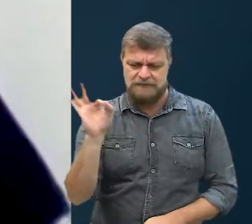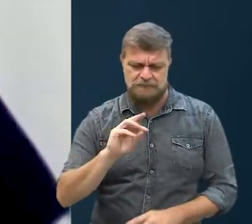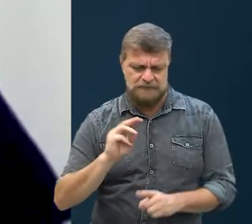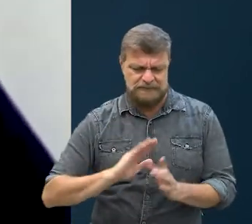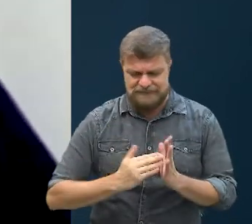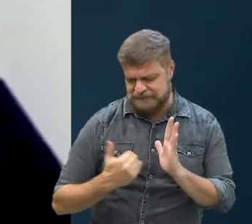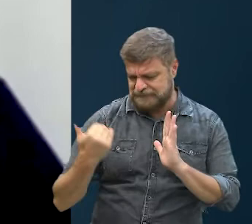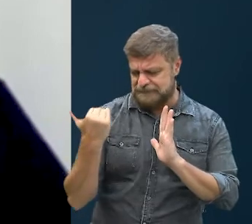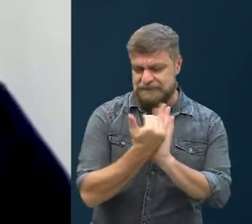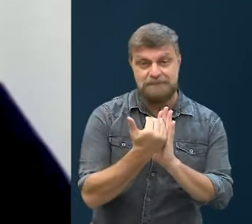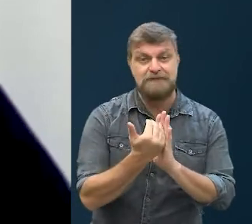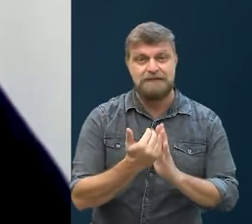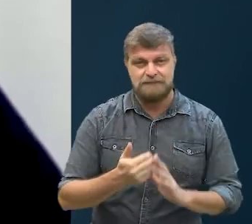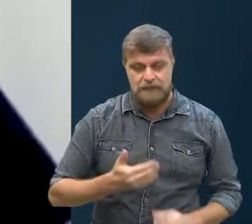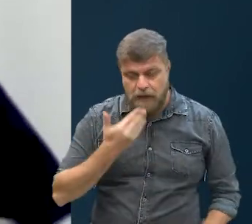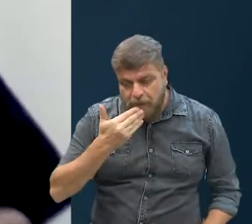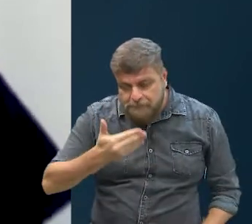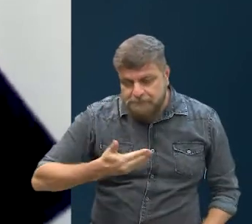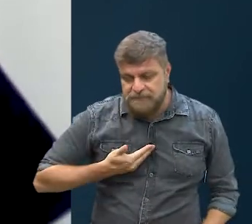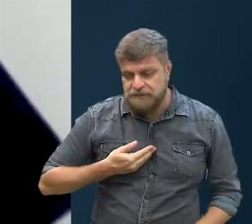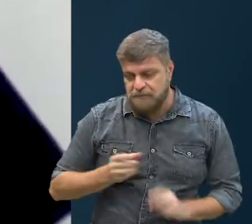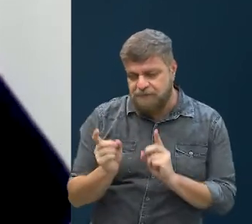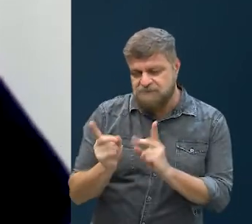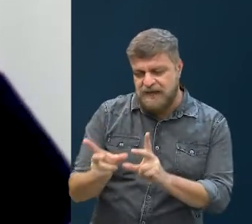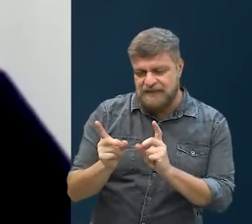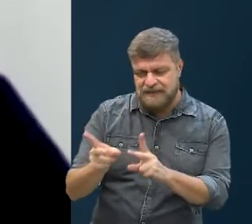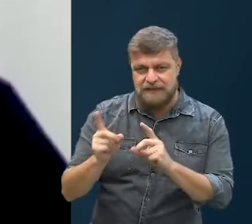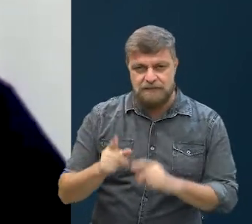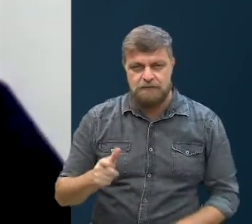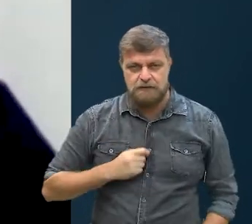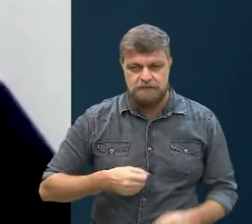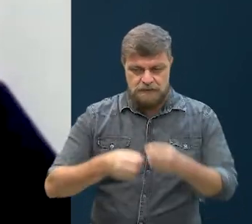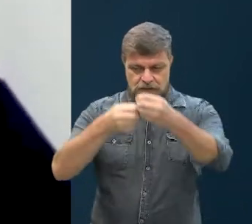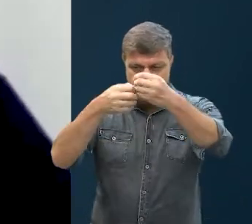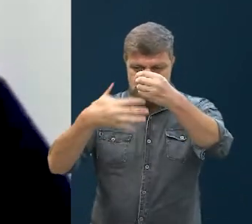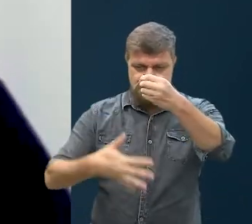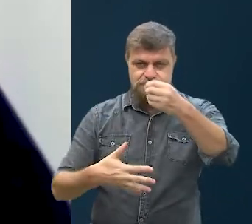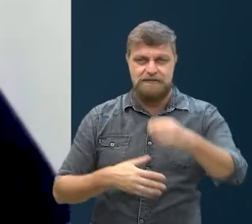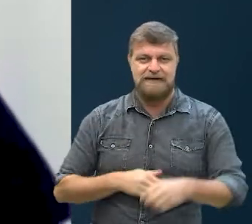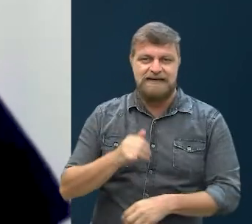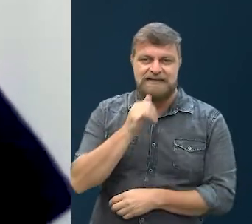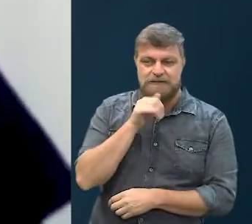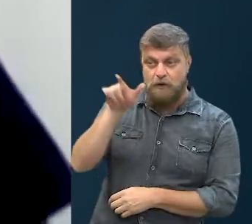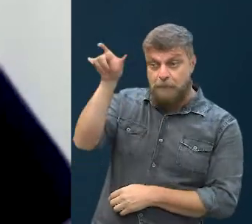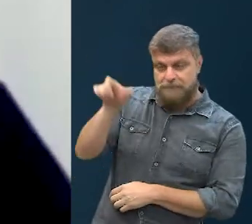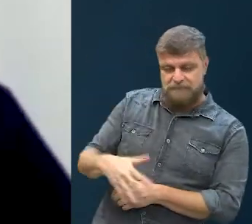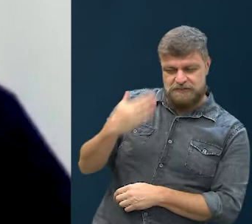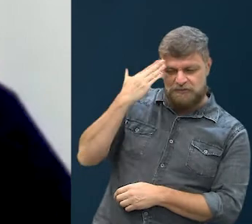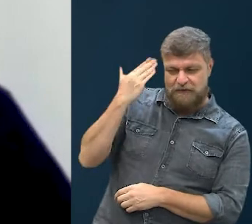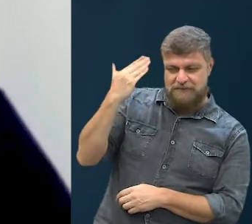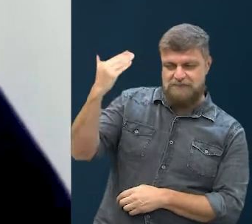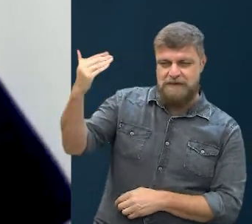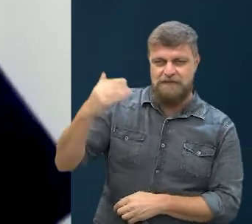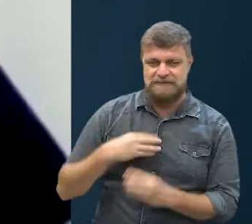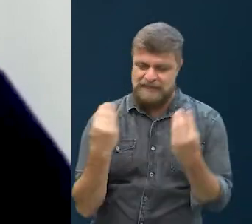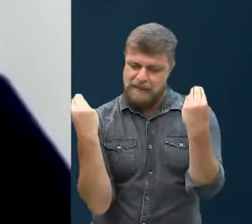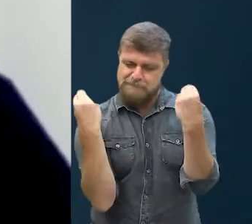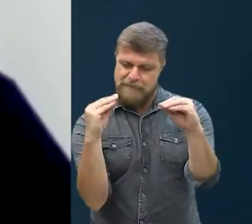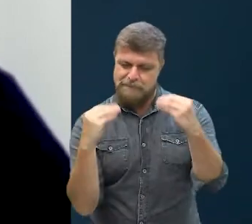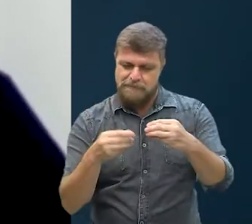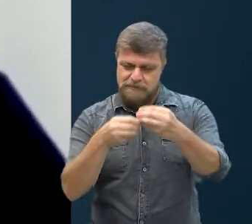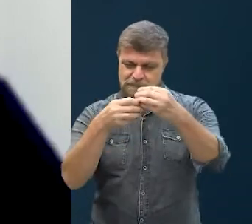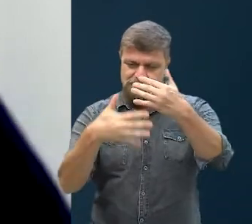de acréscimo nos pedidos. Então, quando é comentado ainda por uma pessoa que é conhecida, né, os